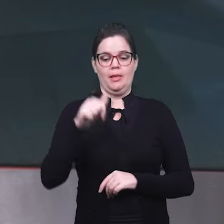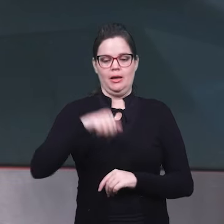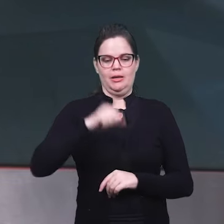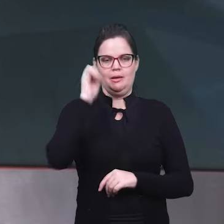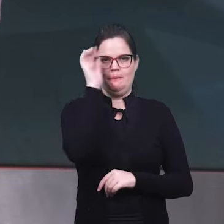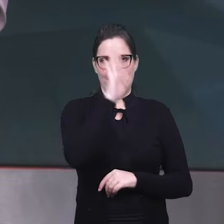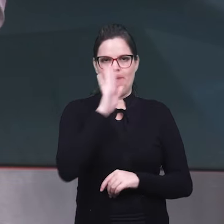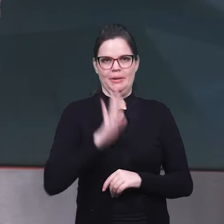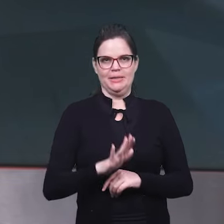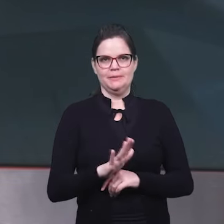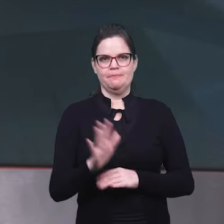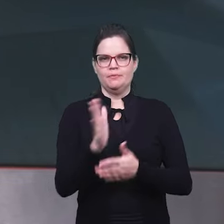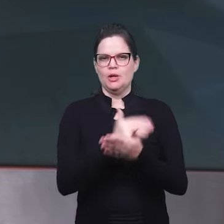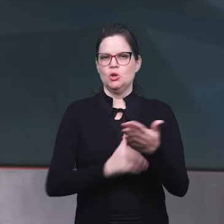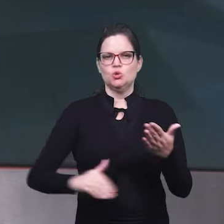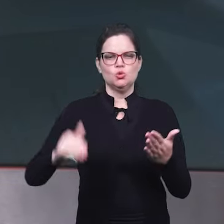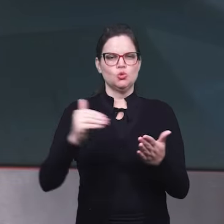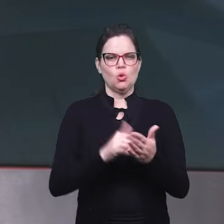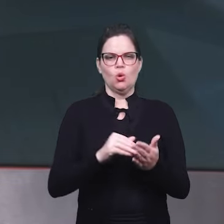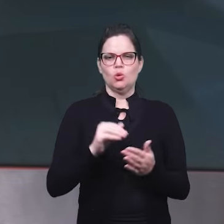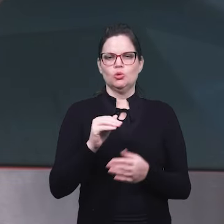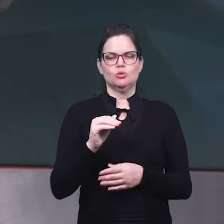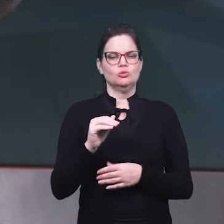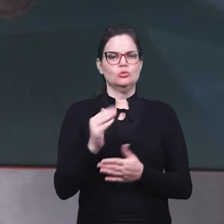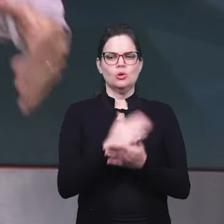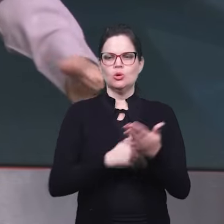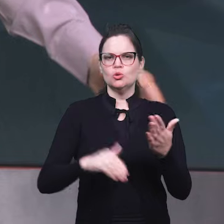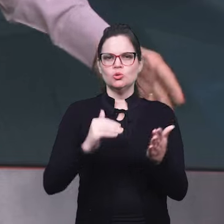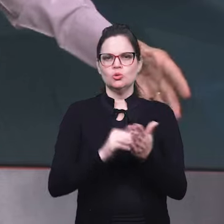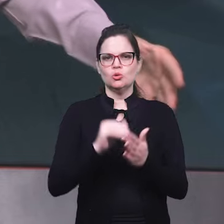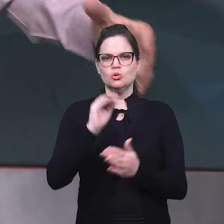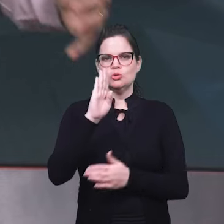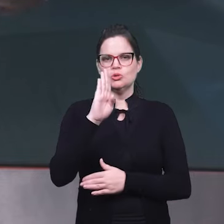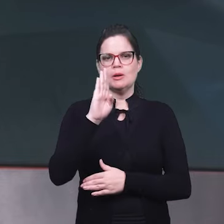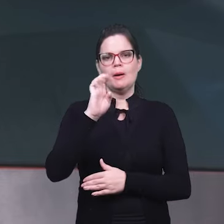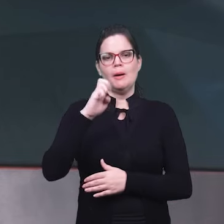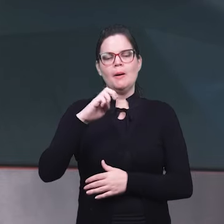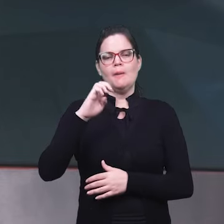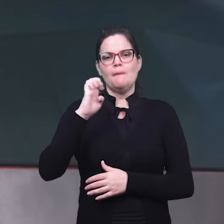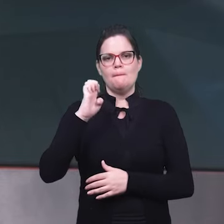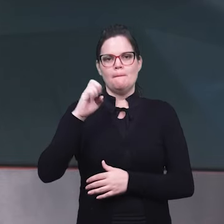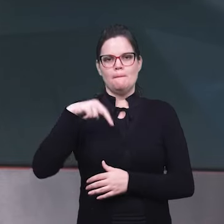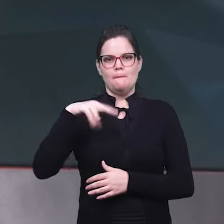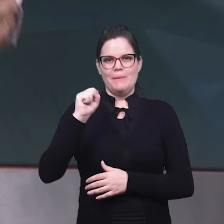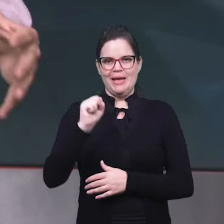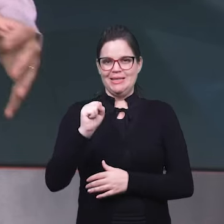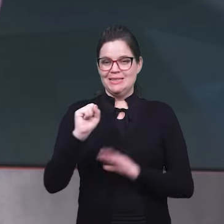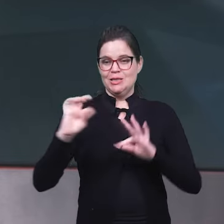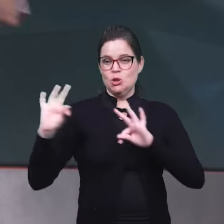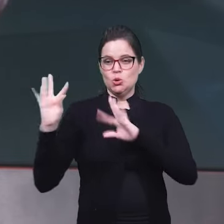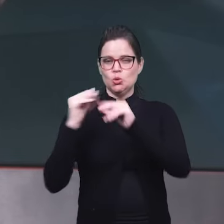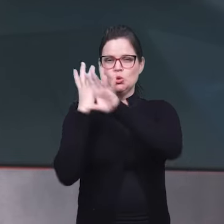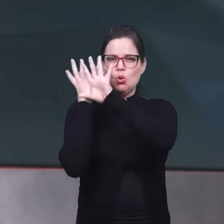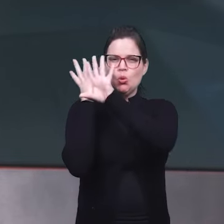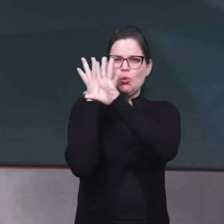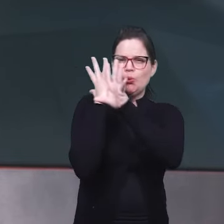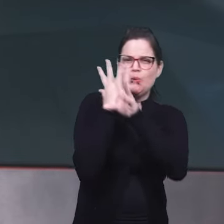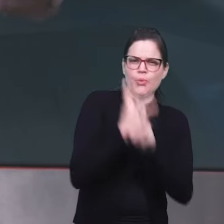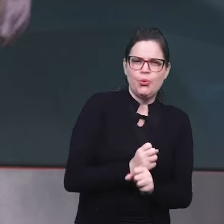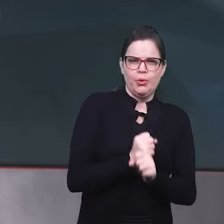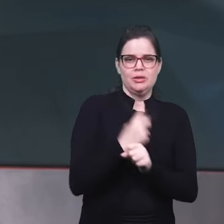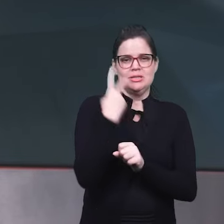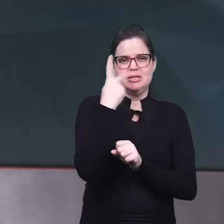para pensar. Mas digamos, imagina o Brasil. Todos os bens do Brasil somados, tudo, o seu